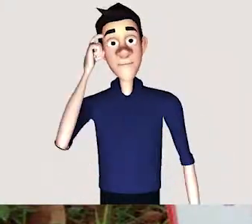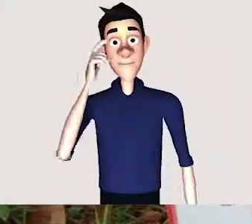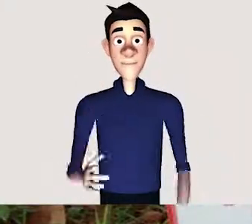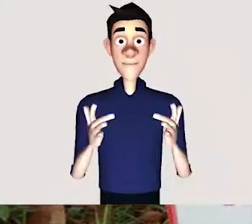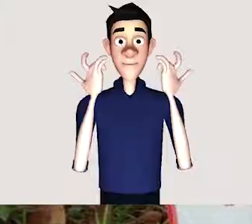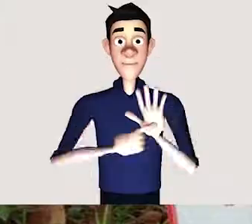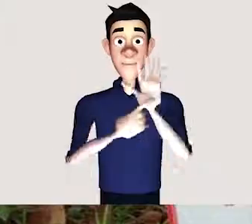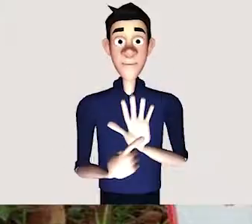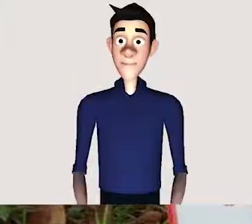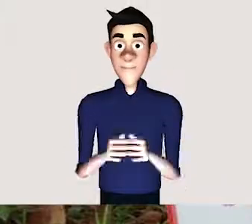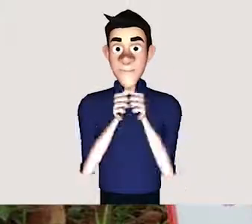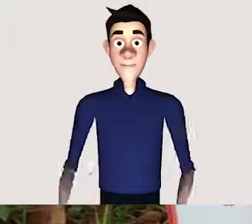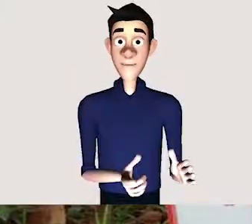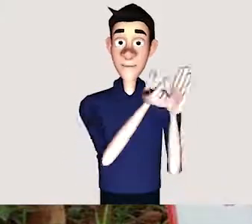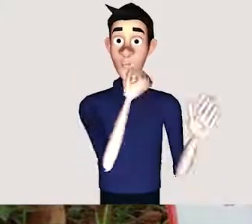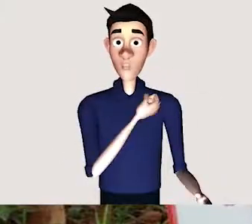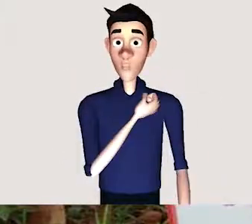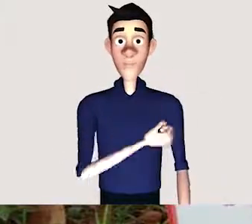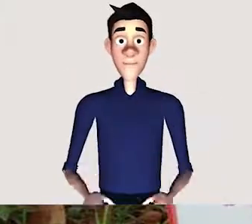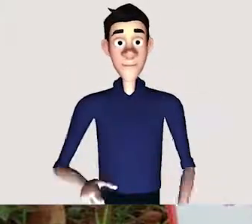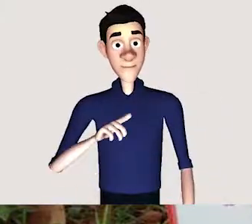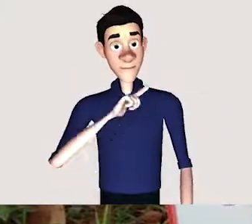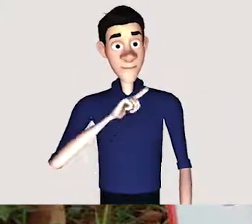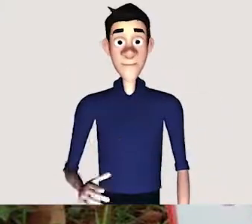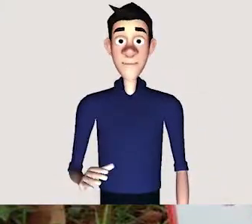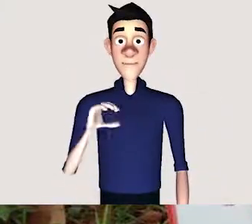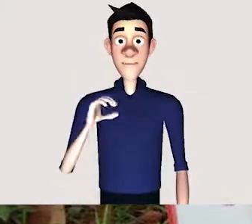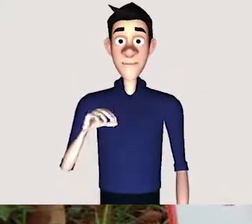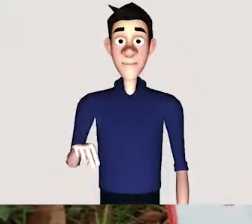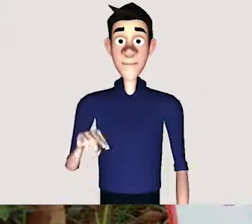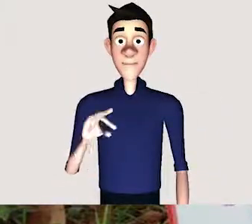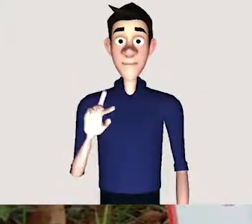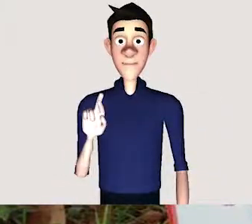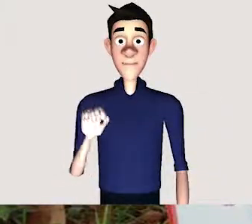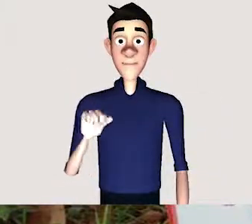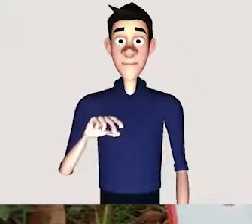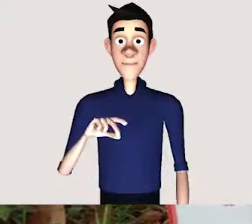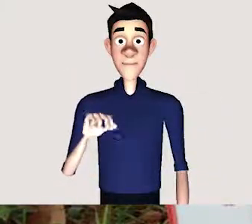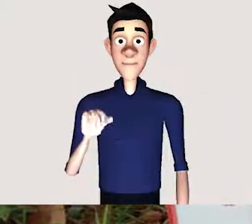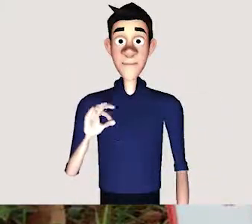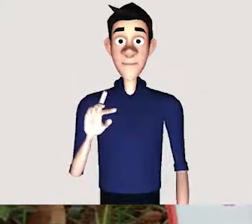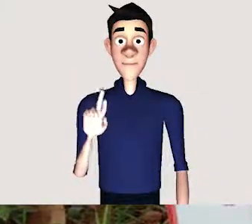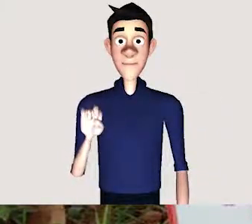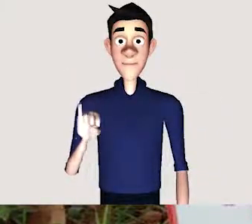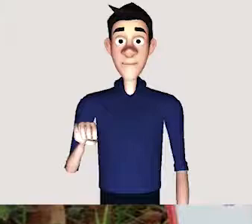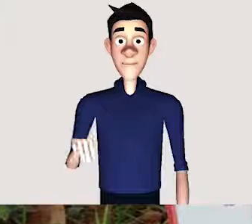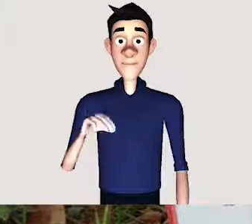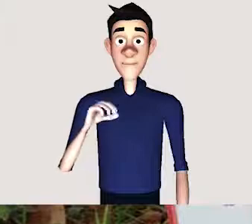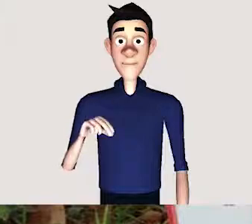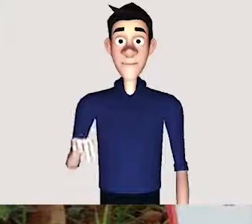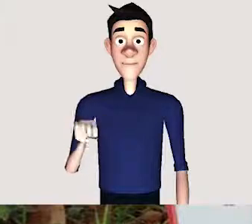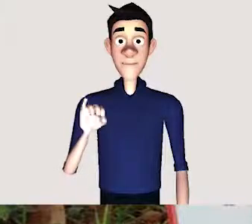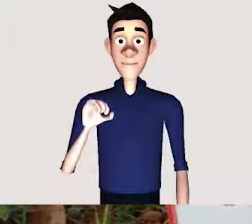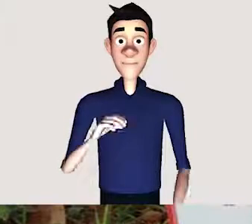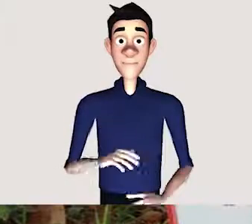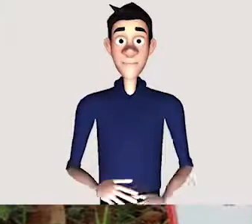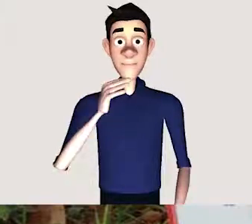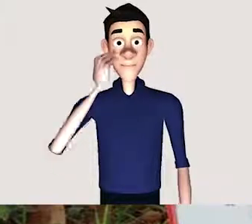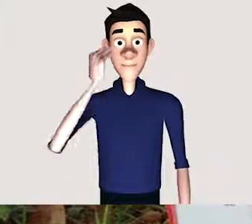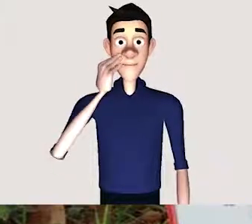e atuar com patrimônios, também existe o contrapatrimônio, ou a tentativa de destruição de